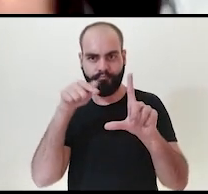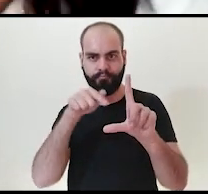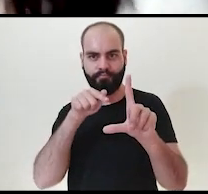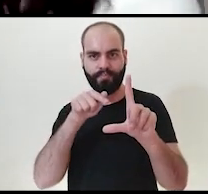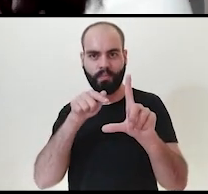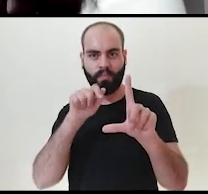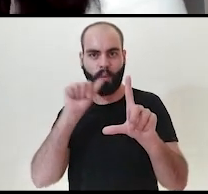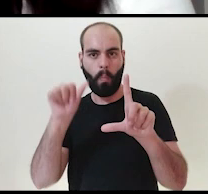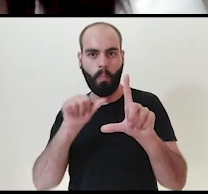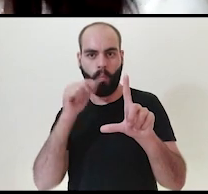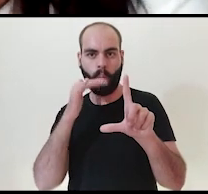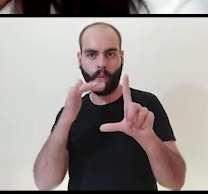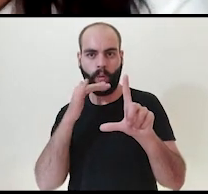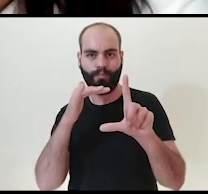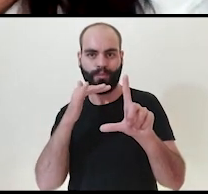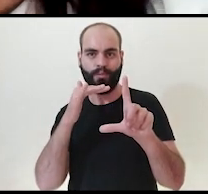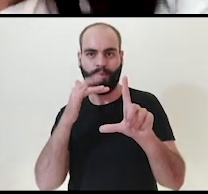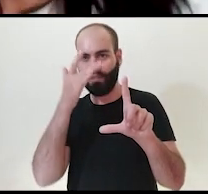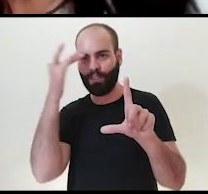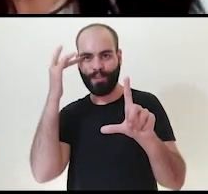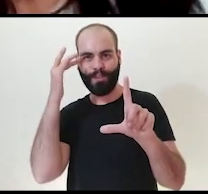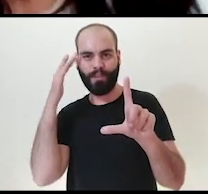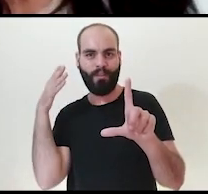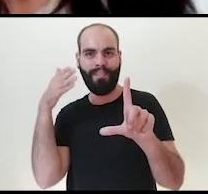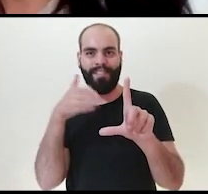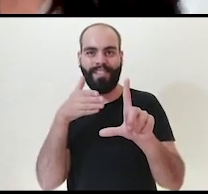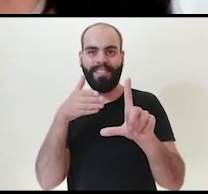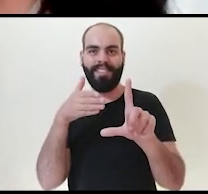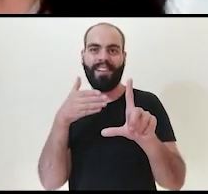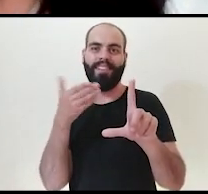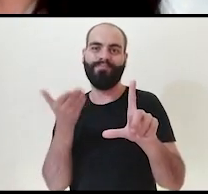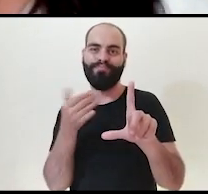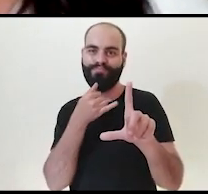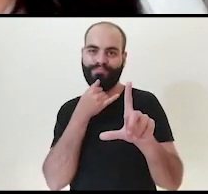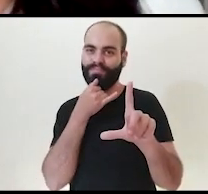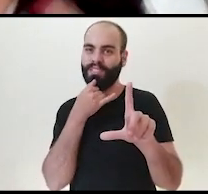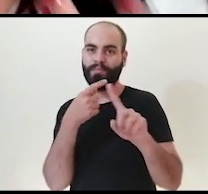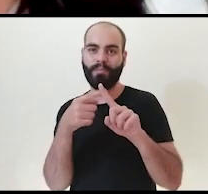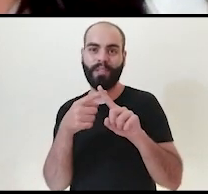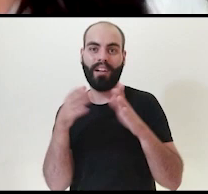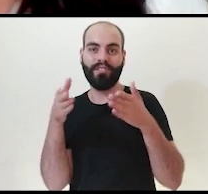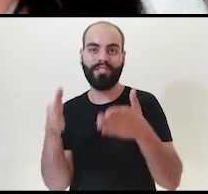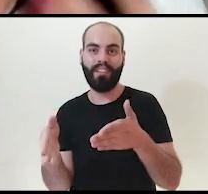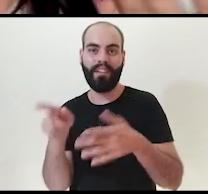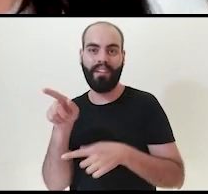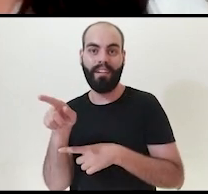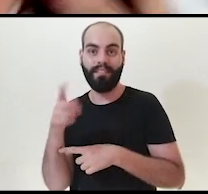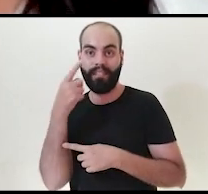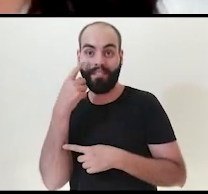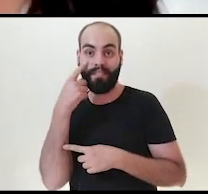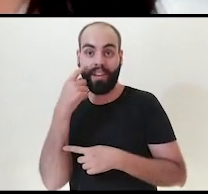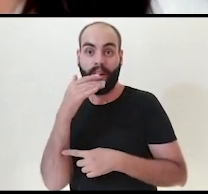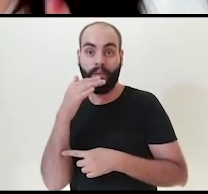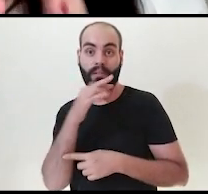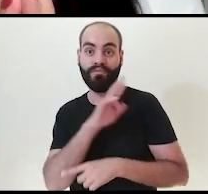já veio com uma expectativa de ver a igreja daquela forma. Então, o uso do filtro, como a Aline está falando